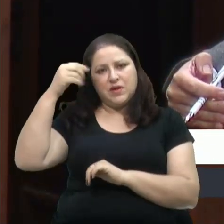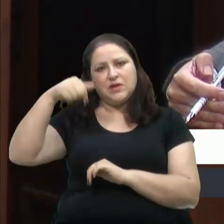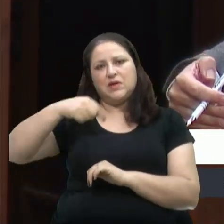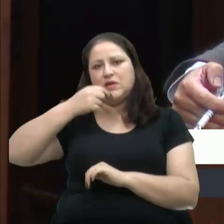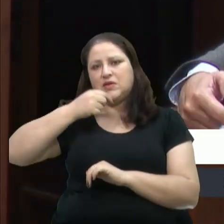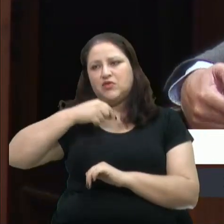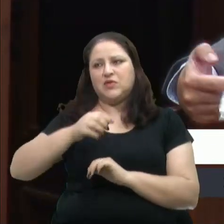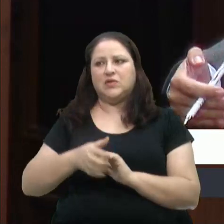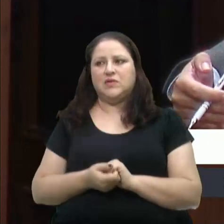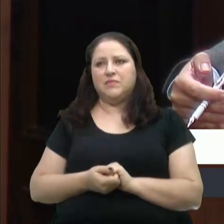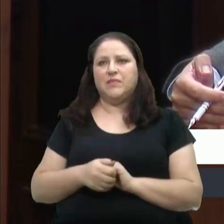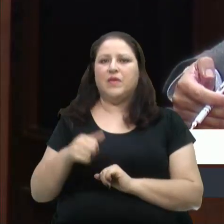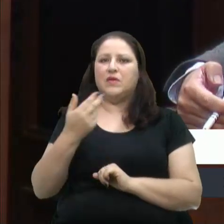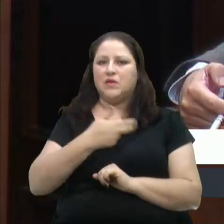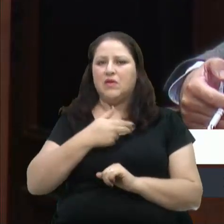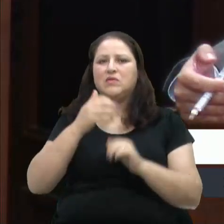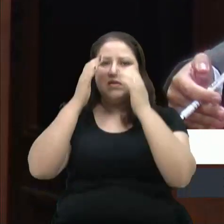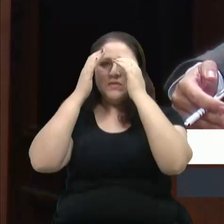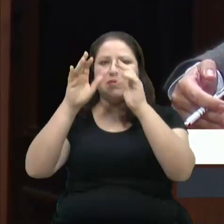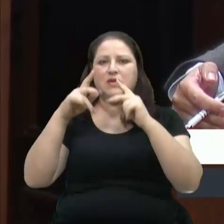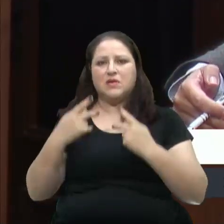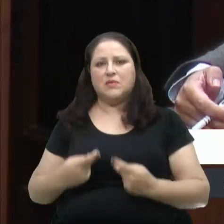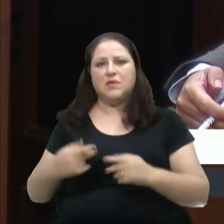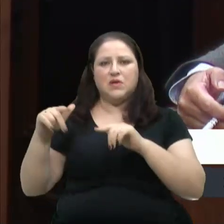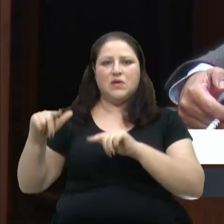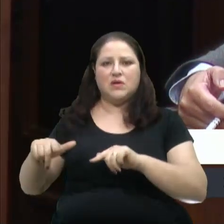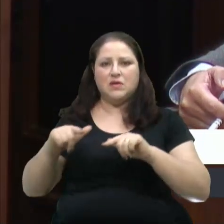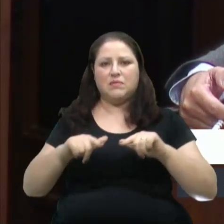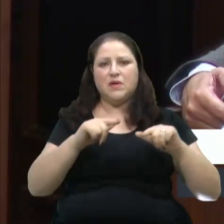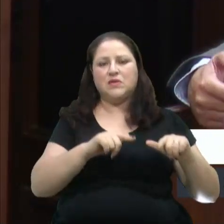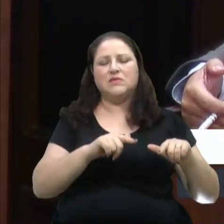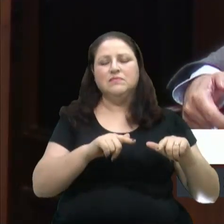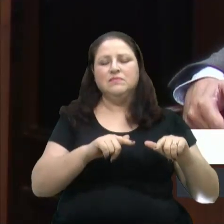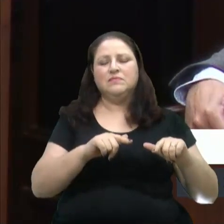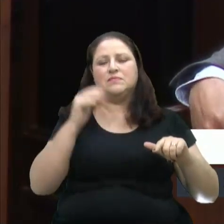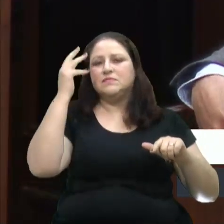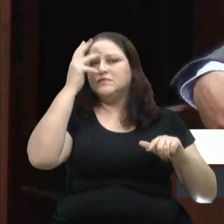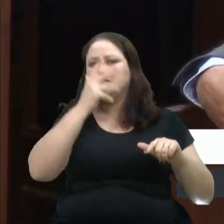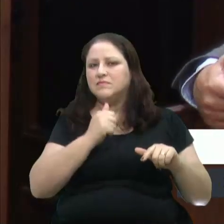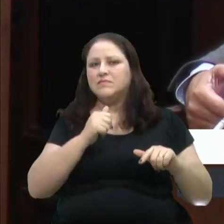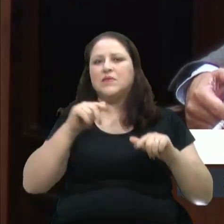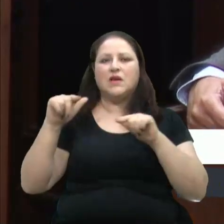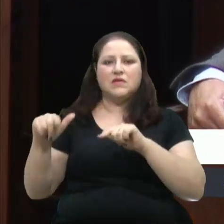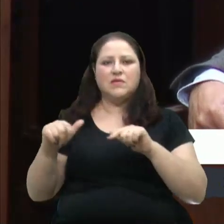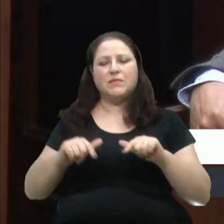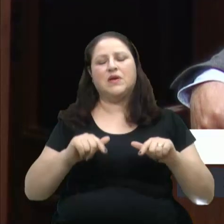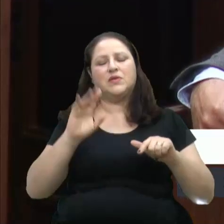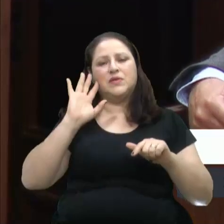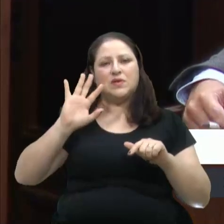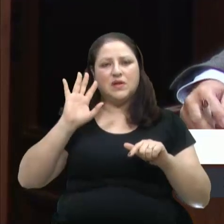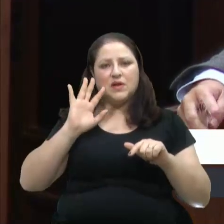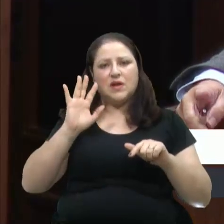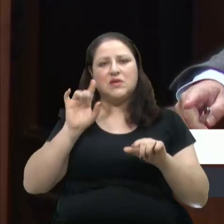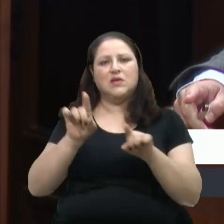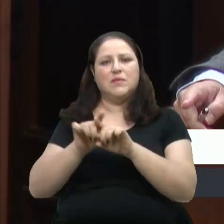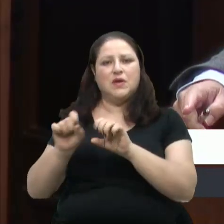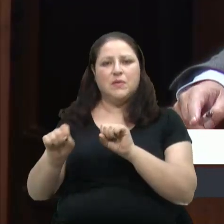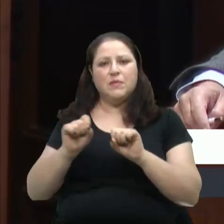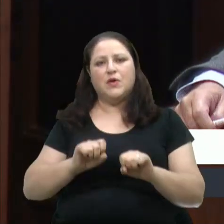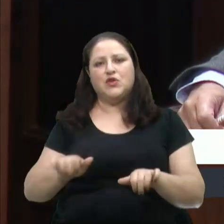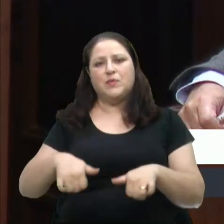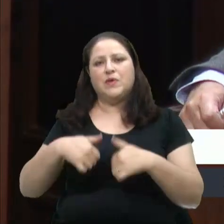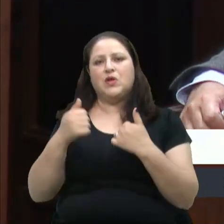Caxias do Sul e a gente humanizar mais esses espaços que são lindos espaços e que podem ser